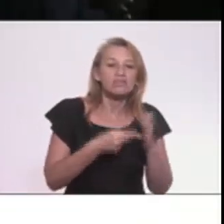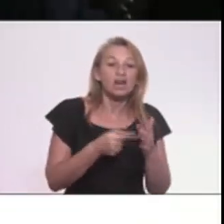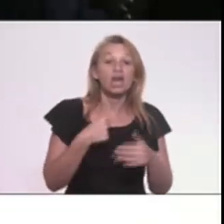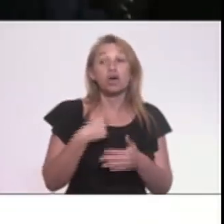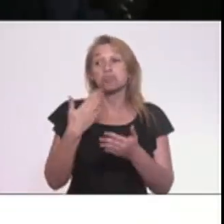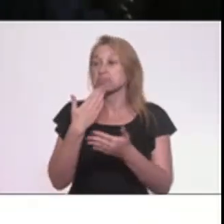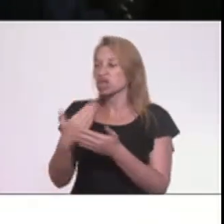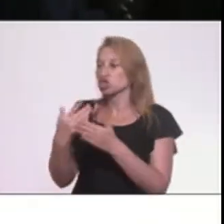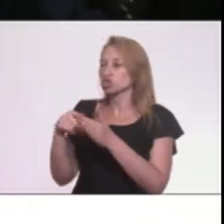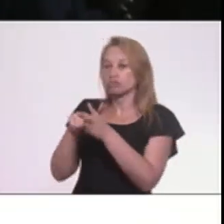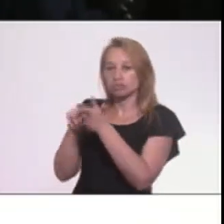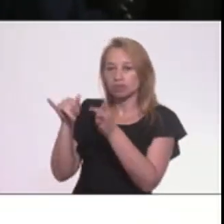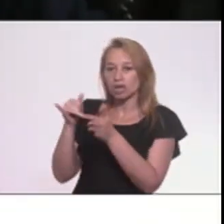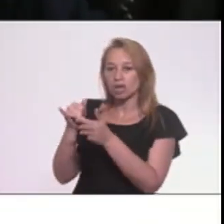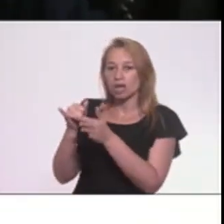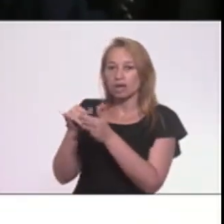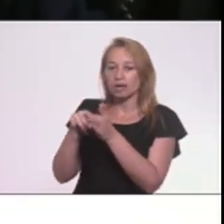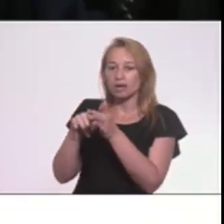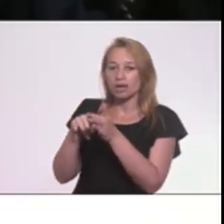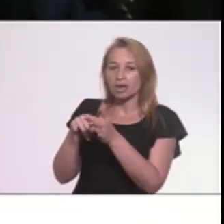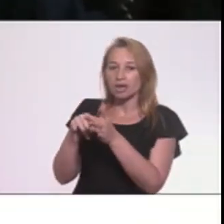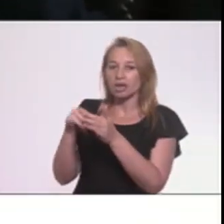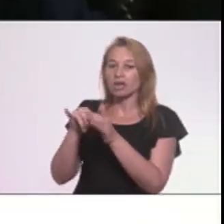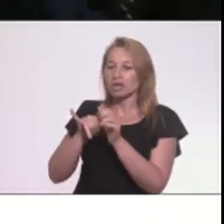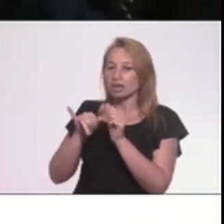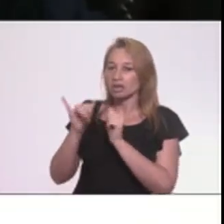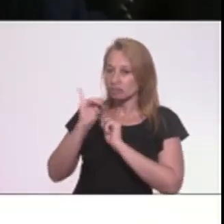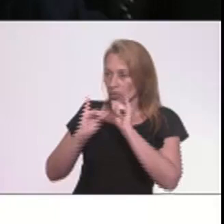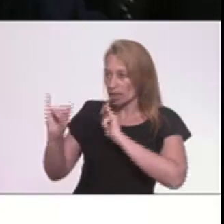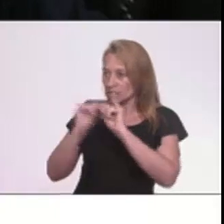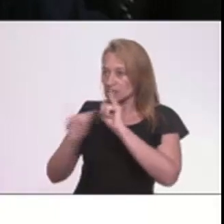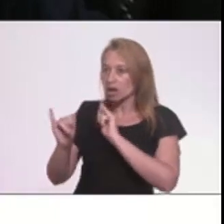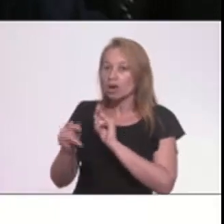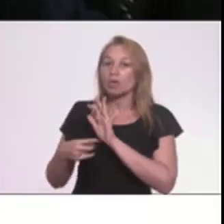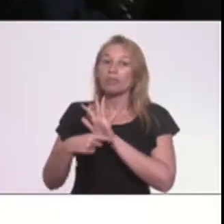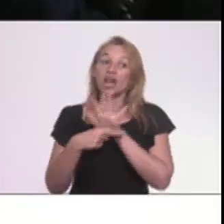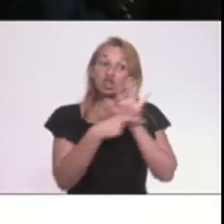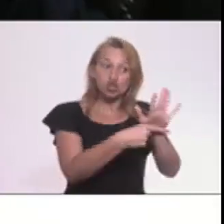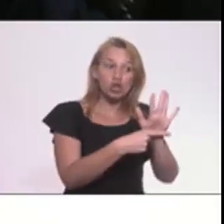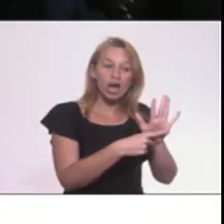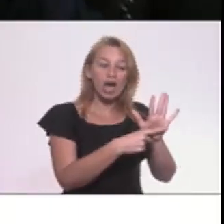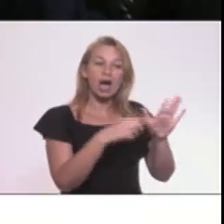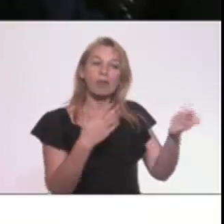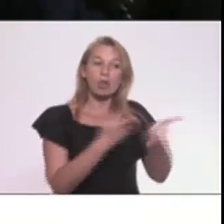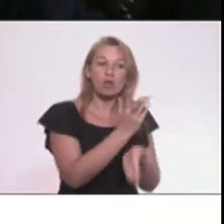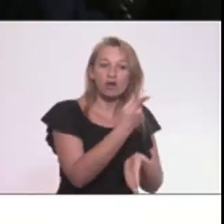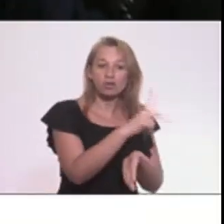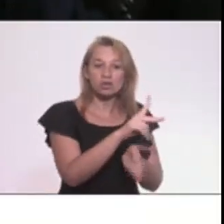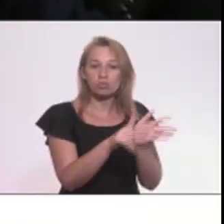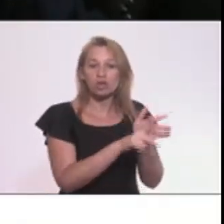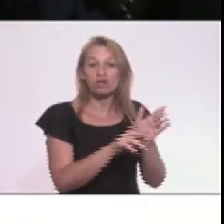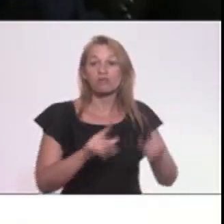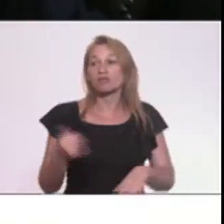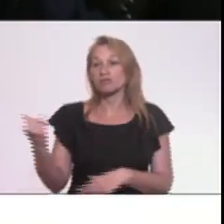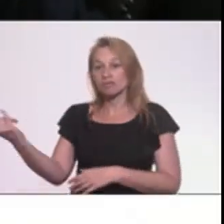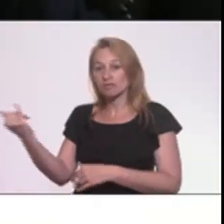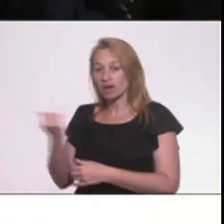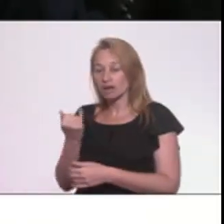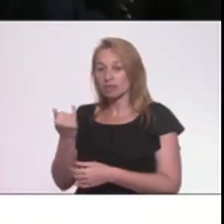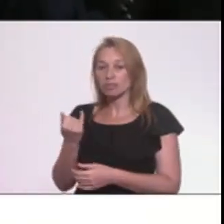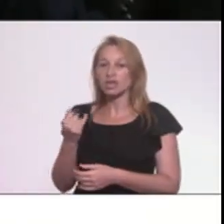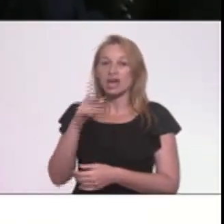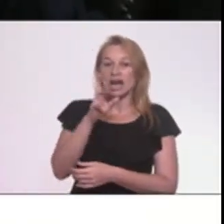pedindo informação para tentar ajudar a Vossa Excelência na aprovação, e foi passado para mim que o